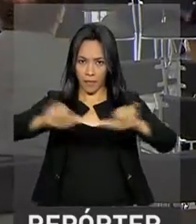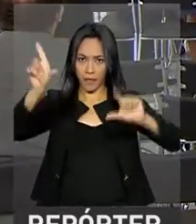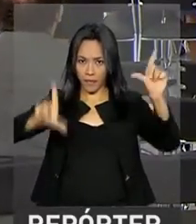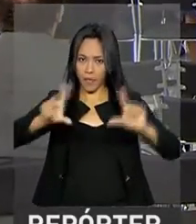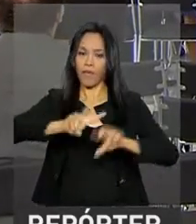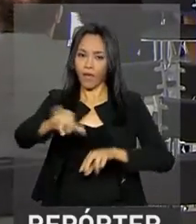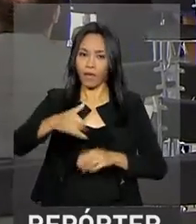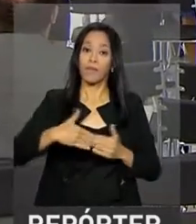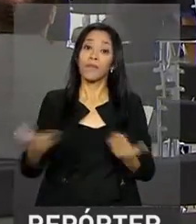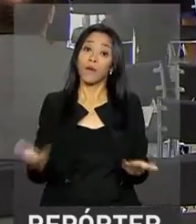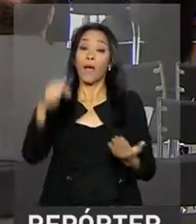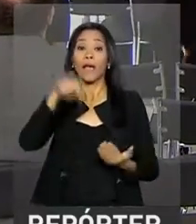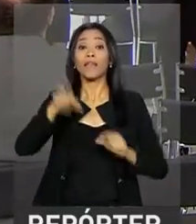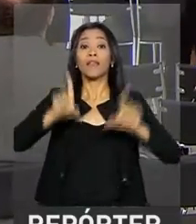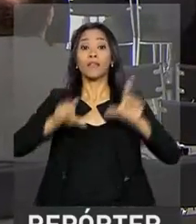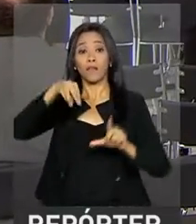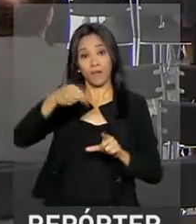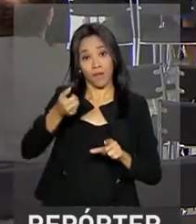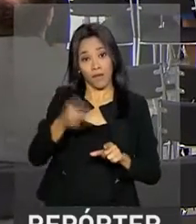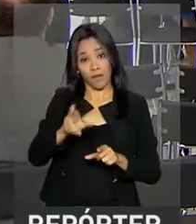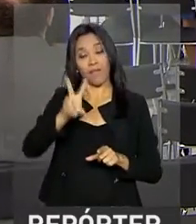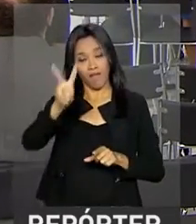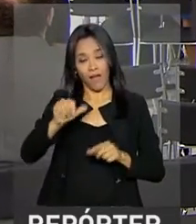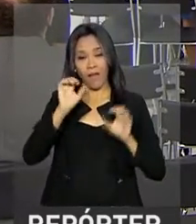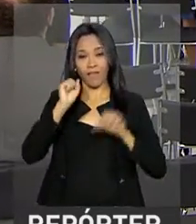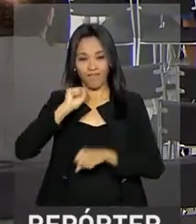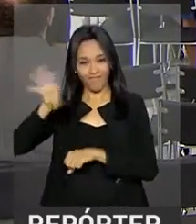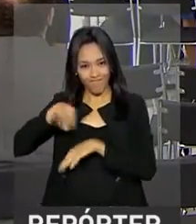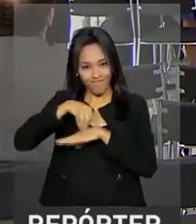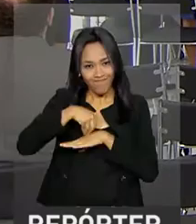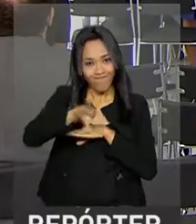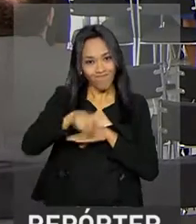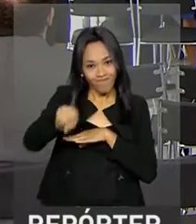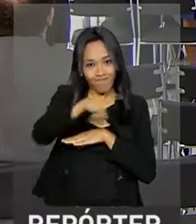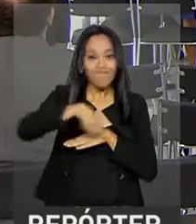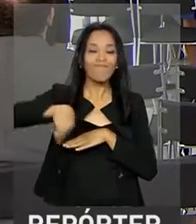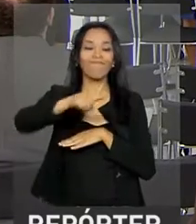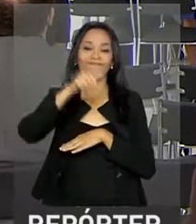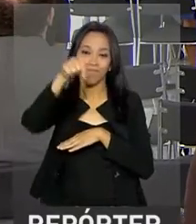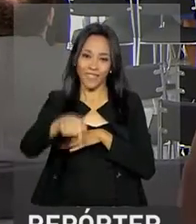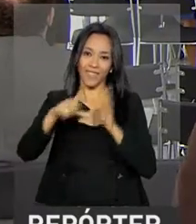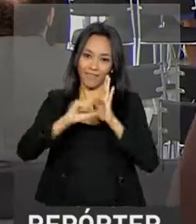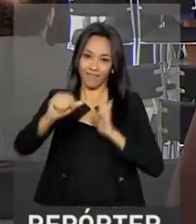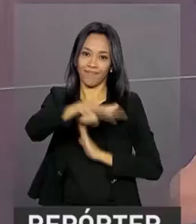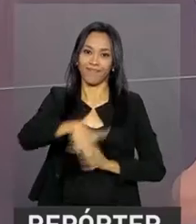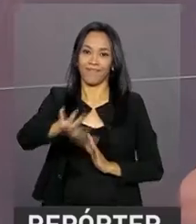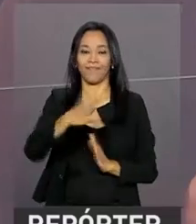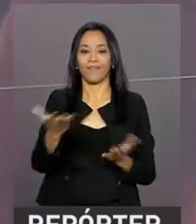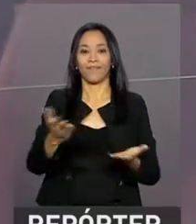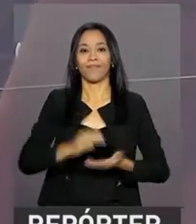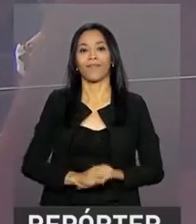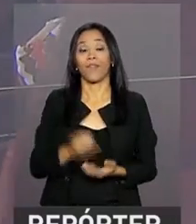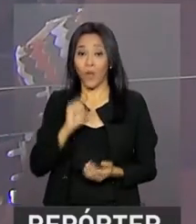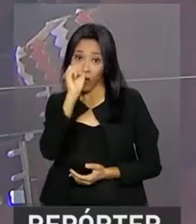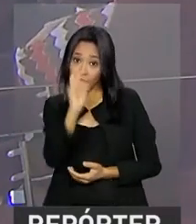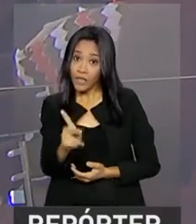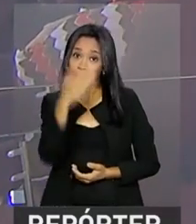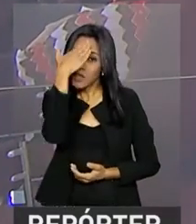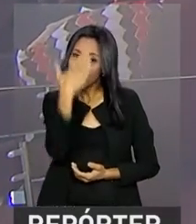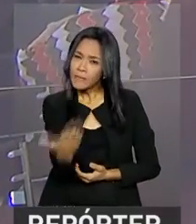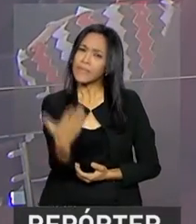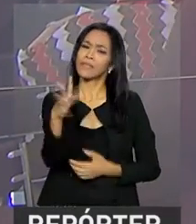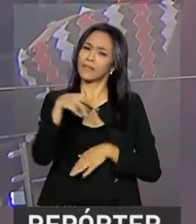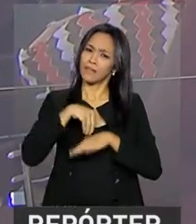cobrir toda essa cerimônia aqui no Palácio do Planalto, no Salão Oeste. Eu volto com você, Leandro. Tá ok, Mara. Obrigado pelas